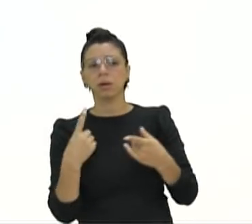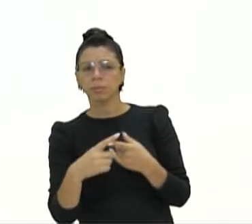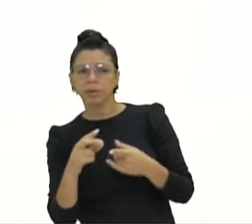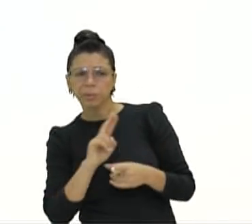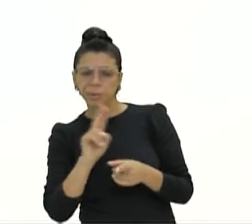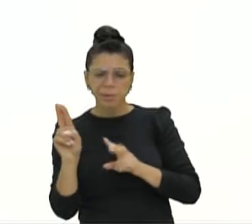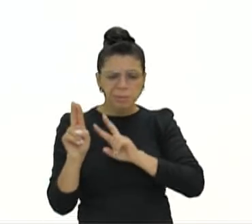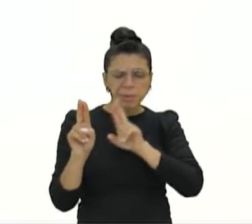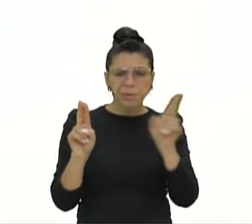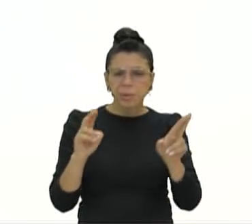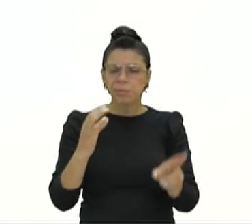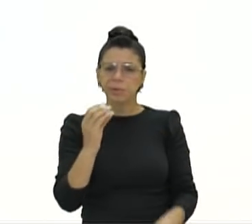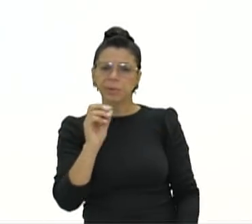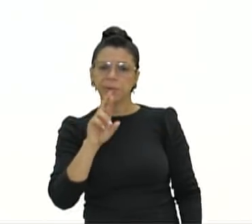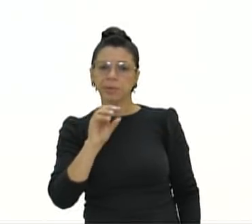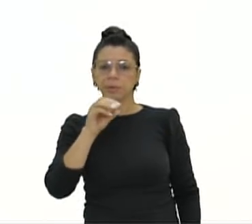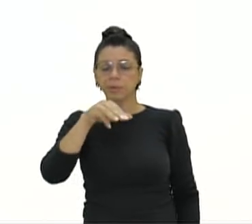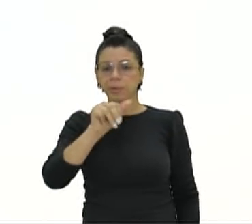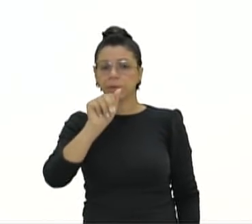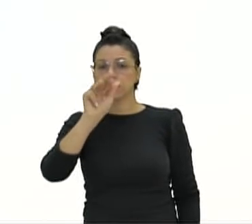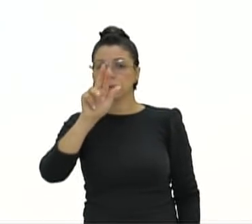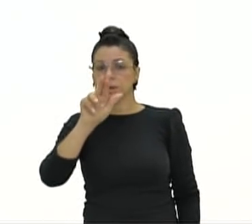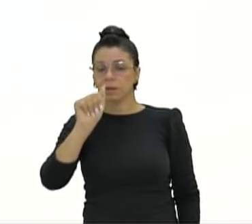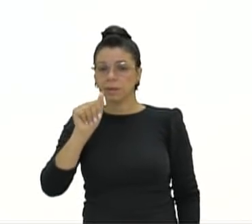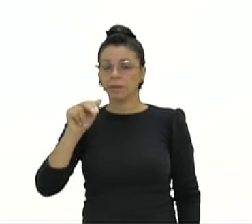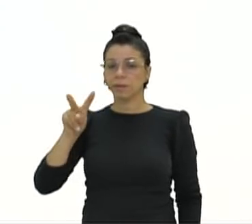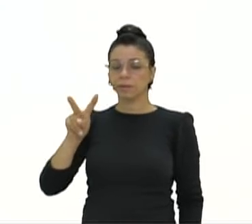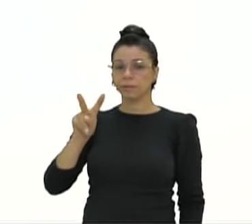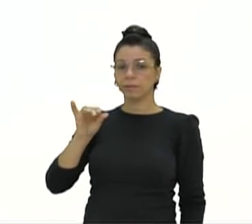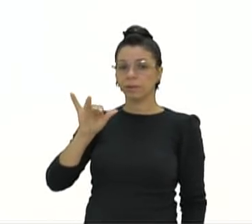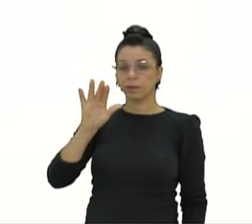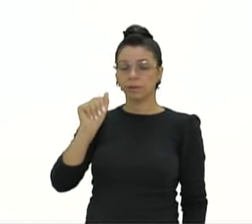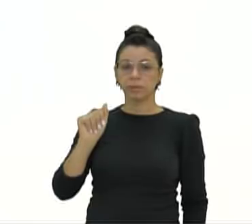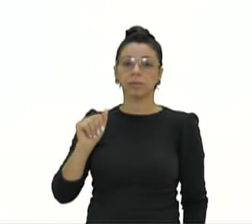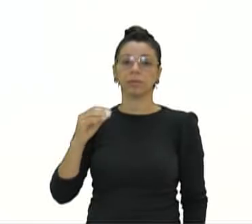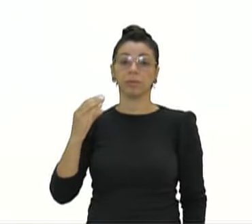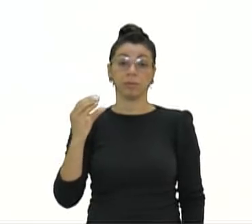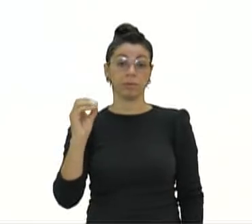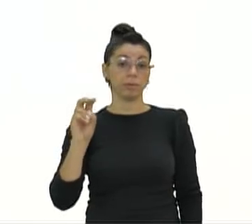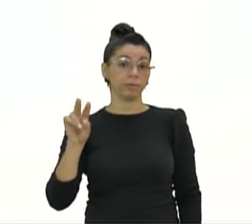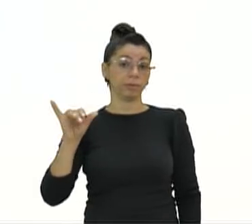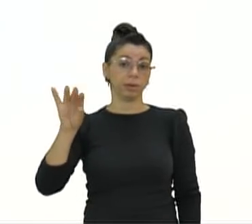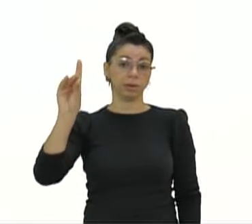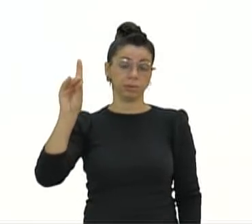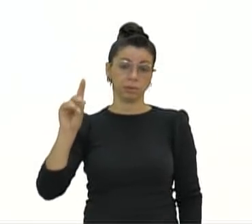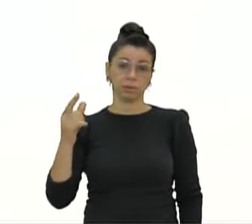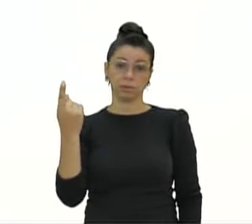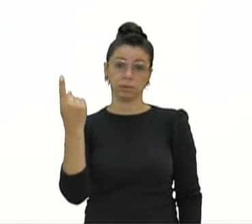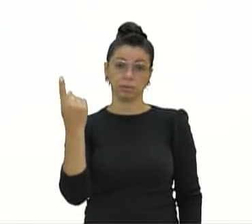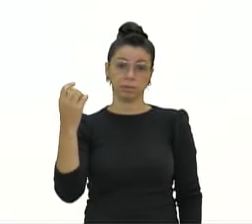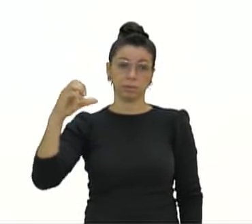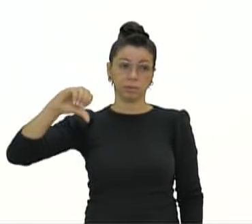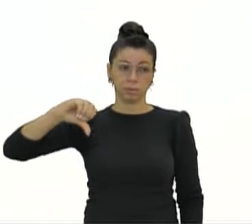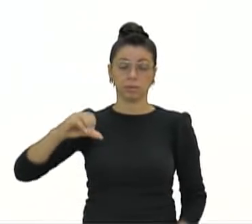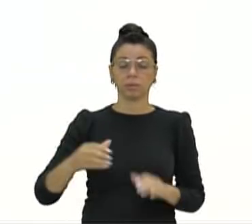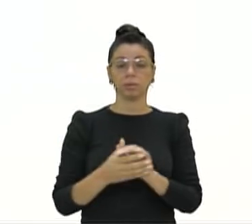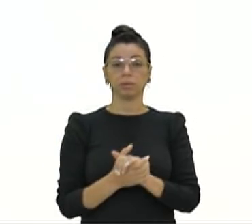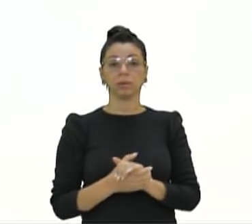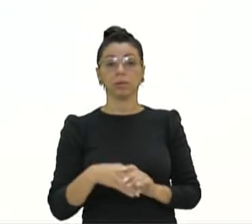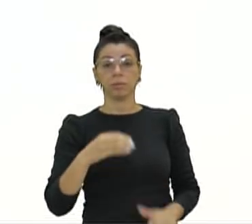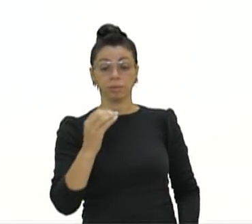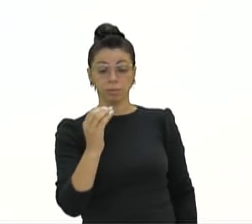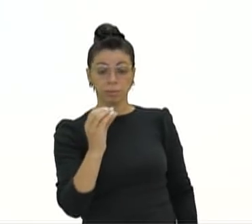Covid-19, né? É tanto nome que a gente escuta. Olha só, corona, como eu falei, por conta da coroa,